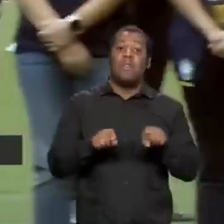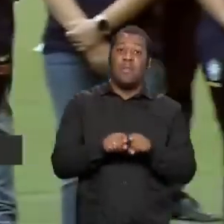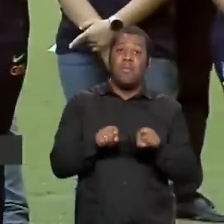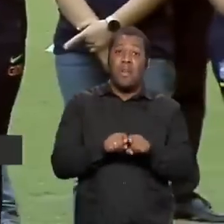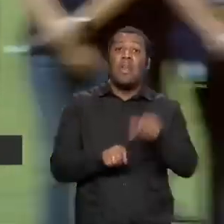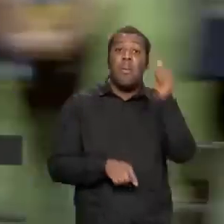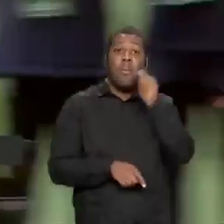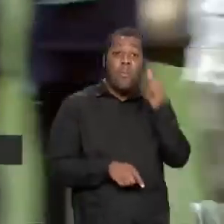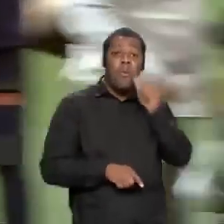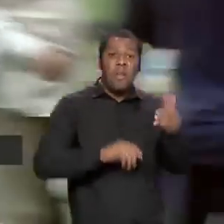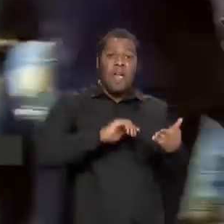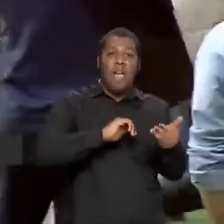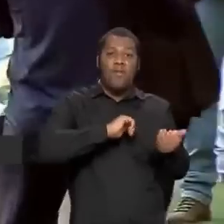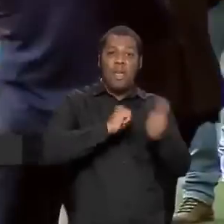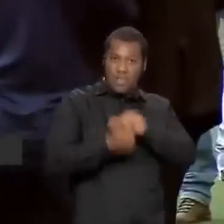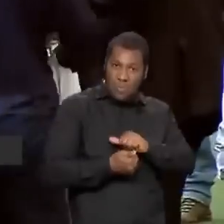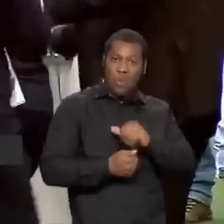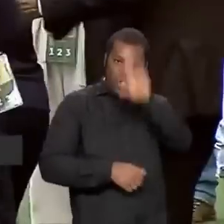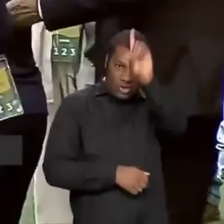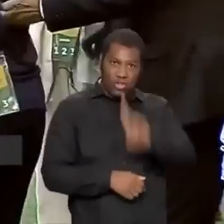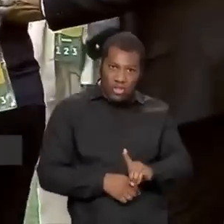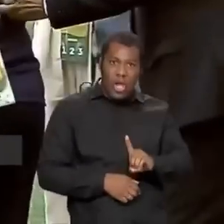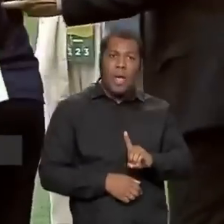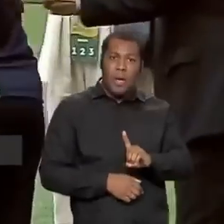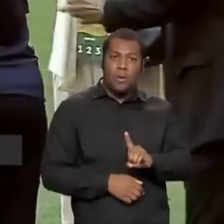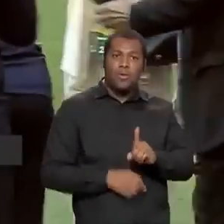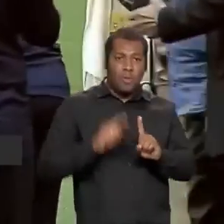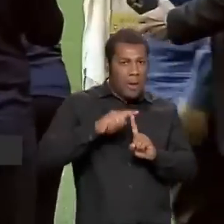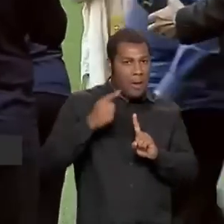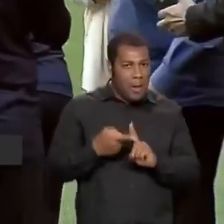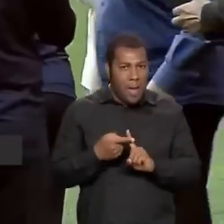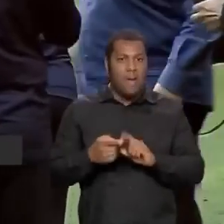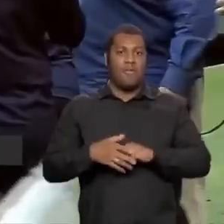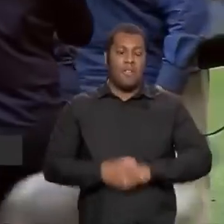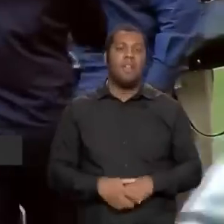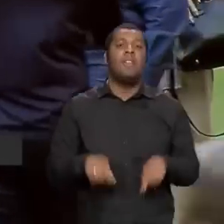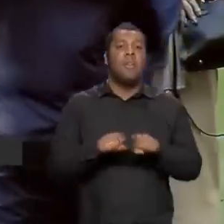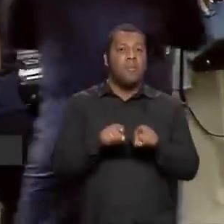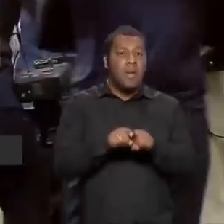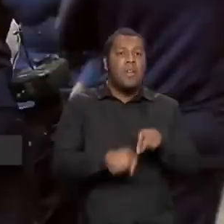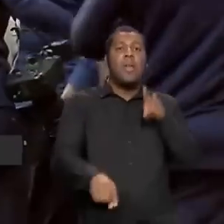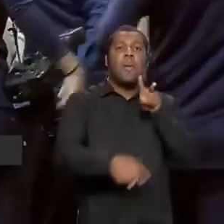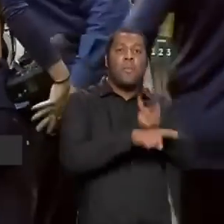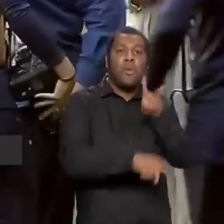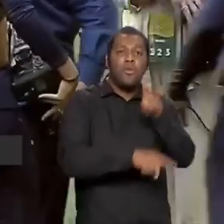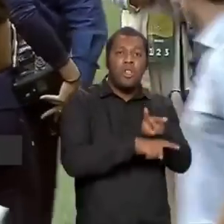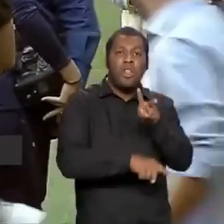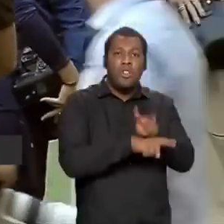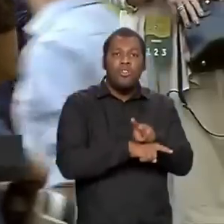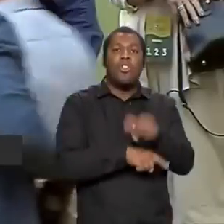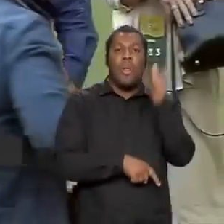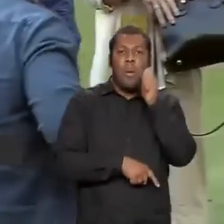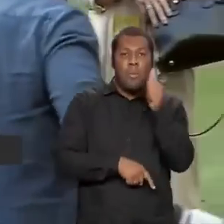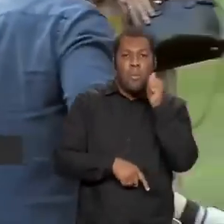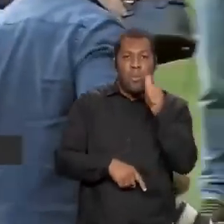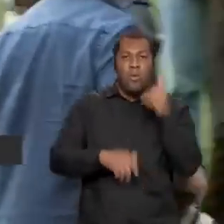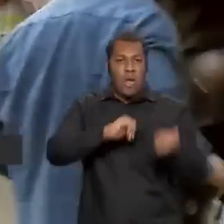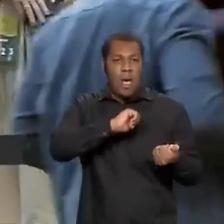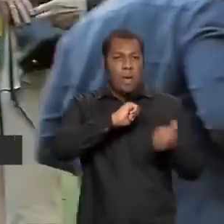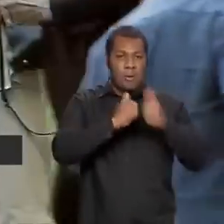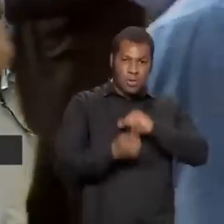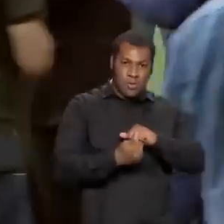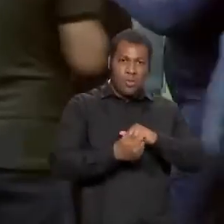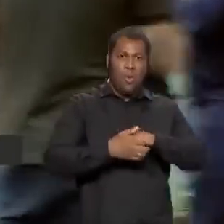atletas, às gestantes, aos direitos que a protegem em favor da praticante, da